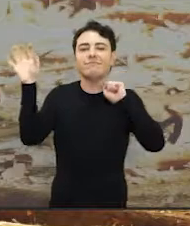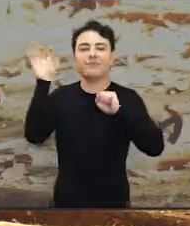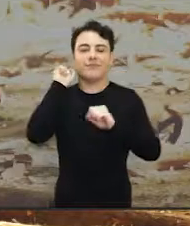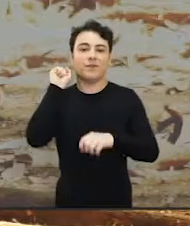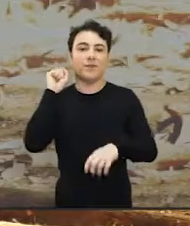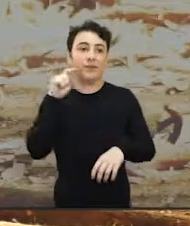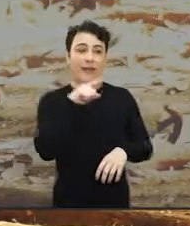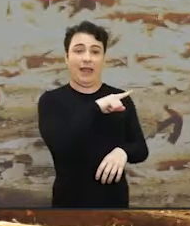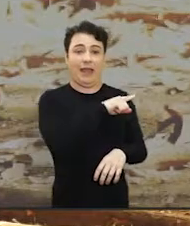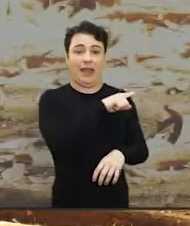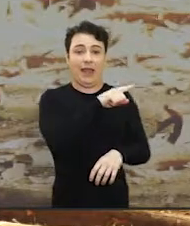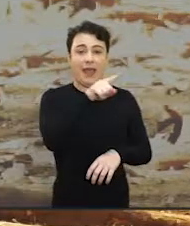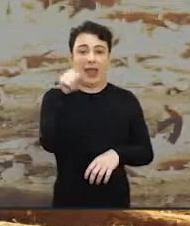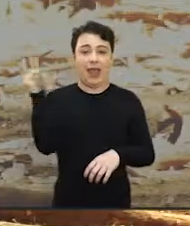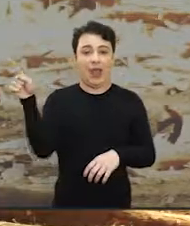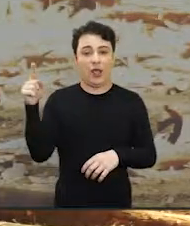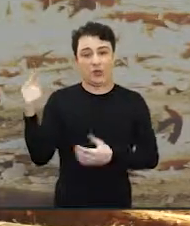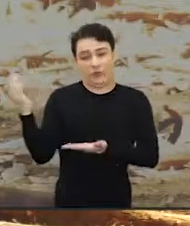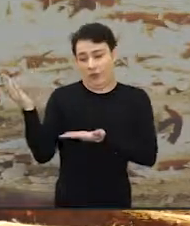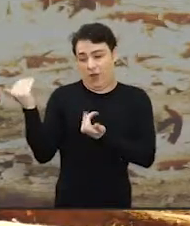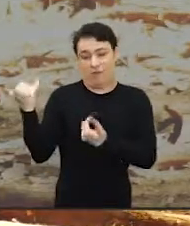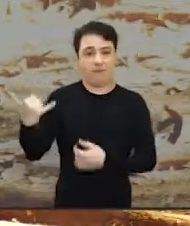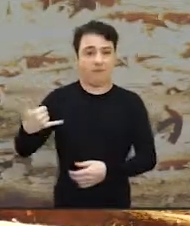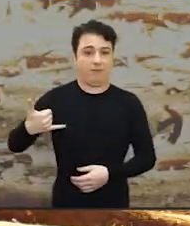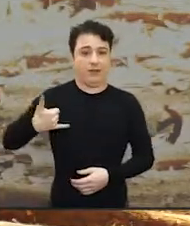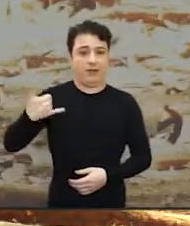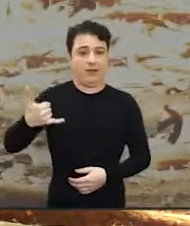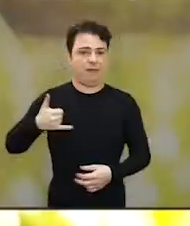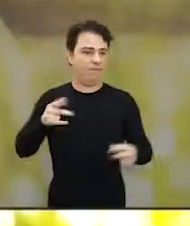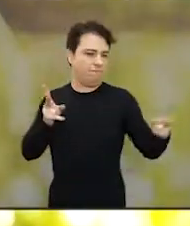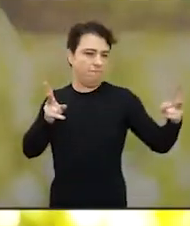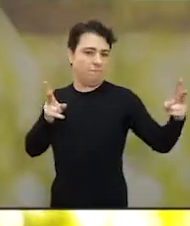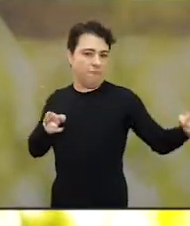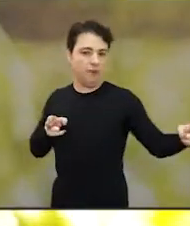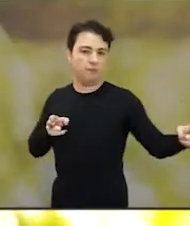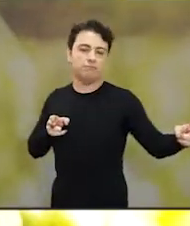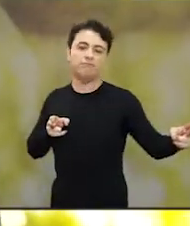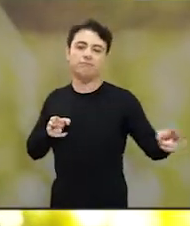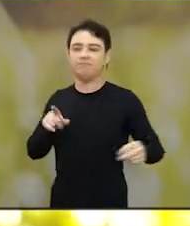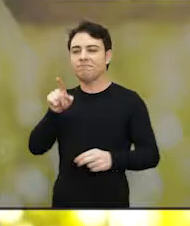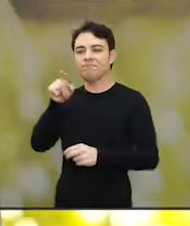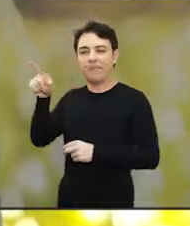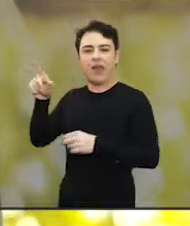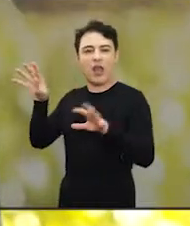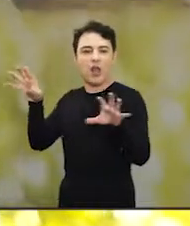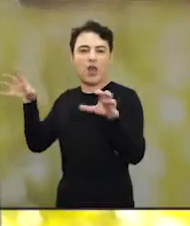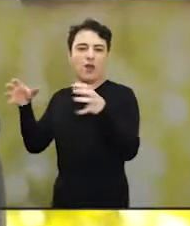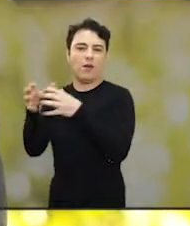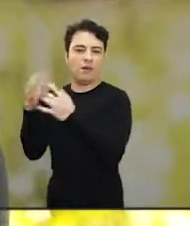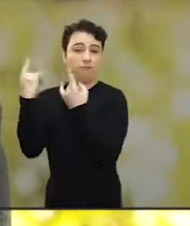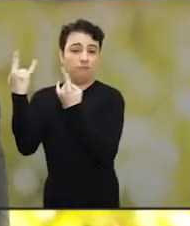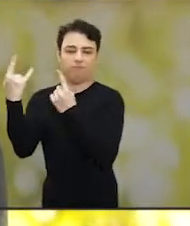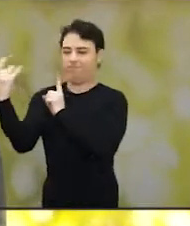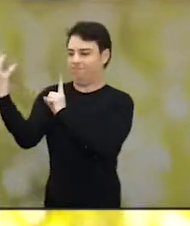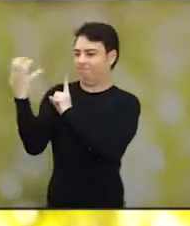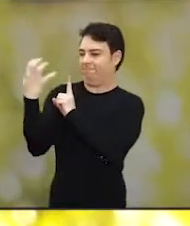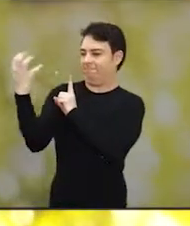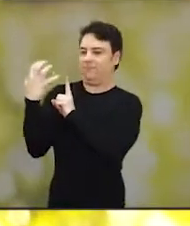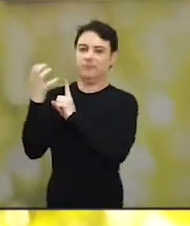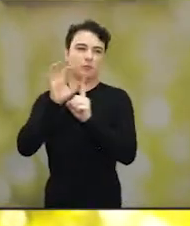era uma banda que era hit, né? Tocava muito em rádio e tal, e eu acho que a maioria dos jovens da minha idade